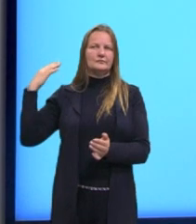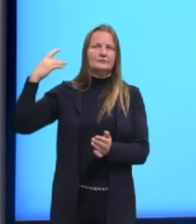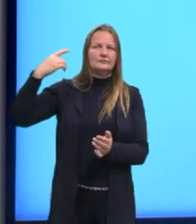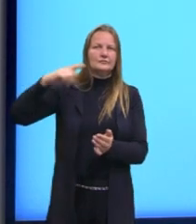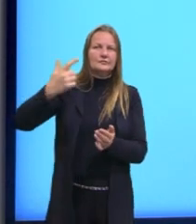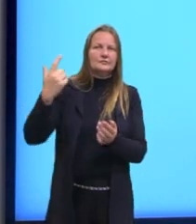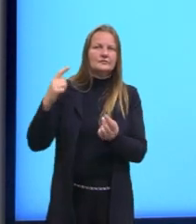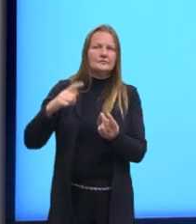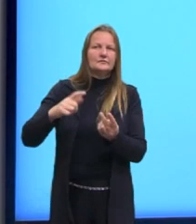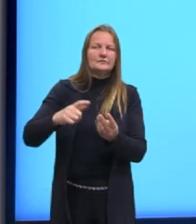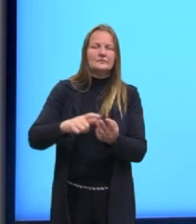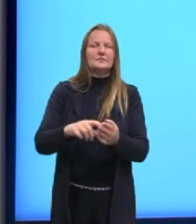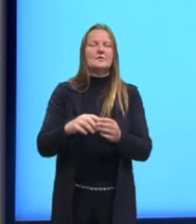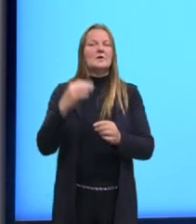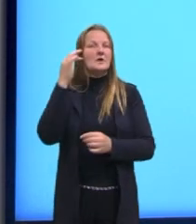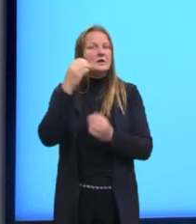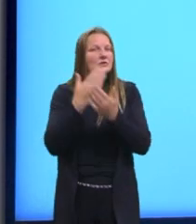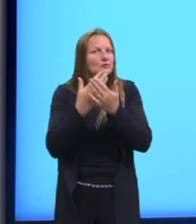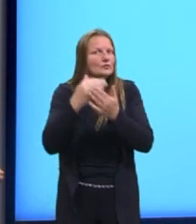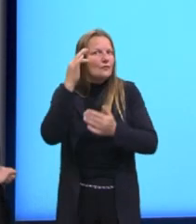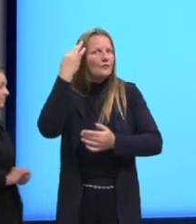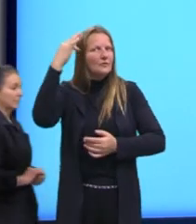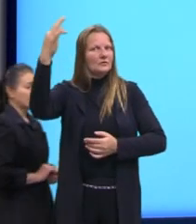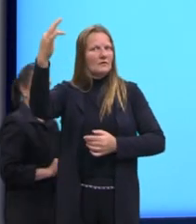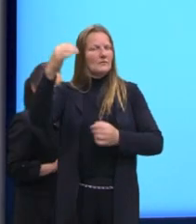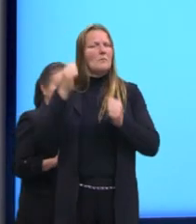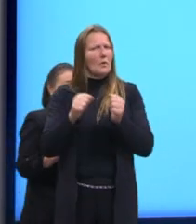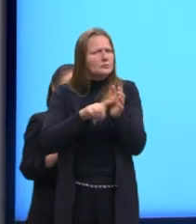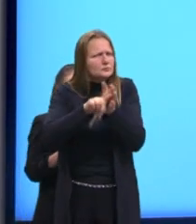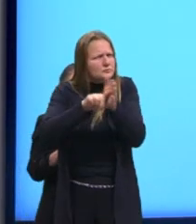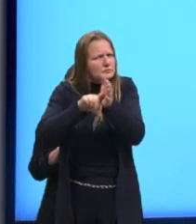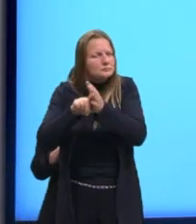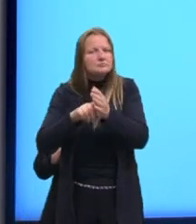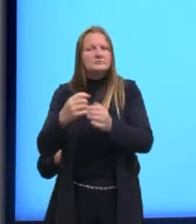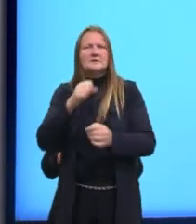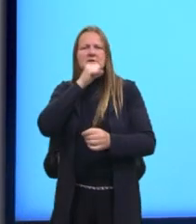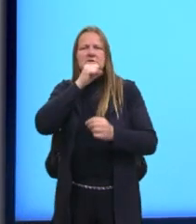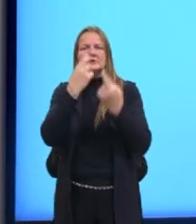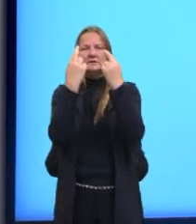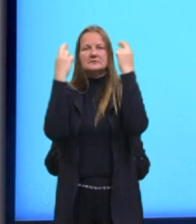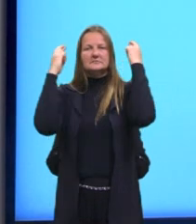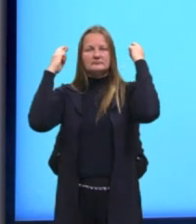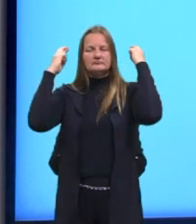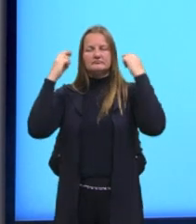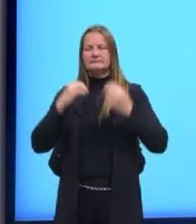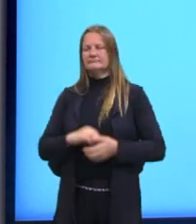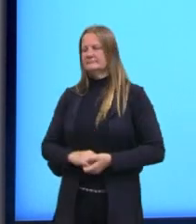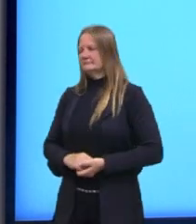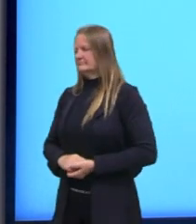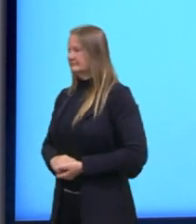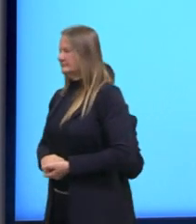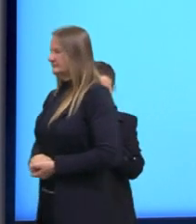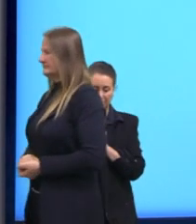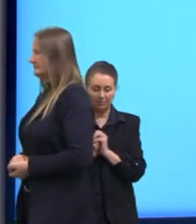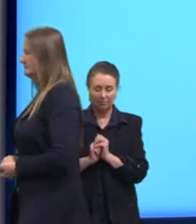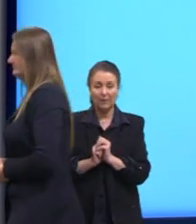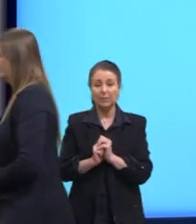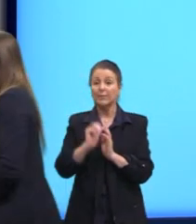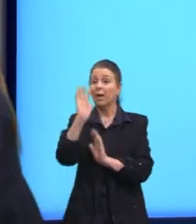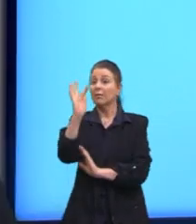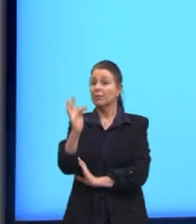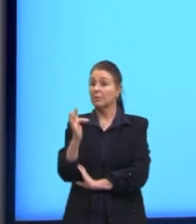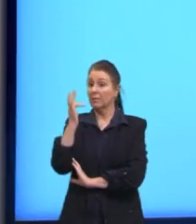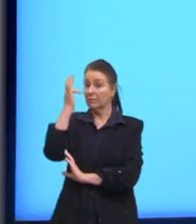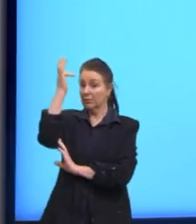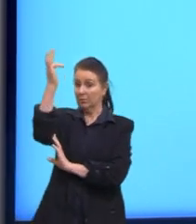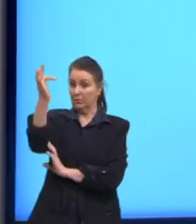pode elencar estudos filosóficos sobre o senso comum desde a antiga Grécia. Já lá na filosofia, nela, o